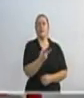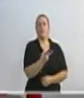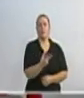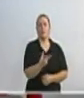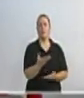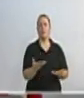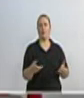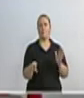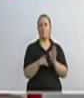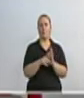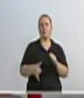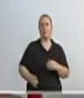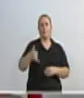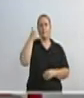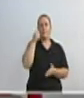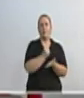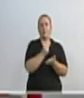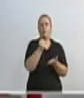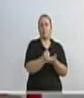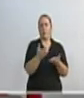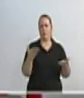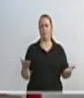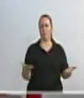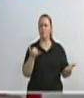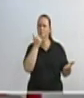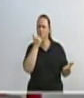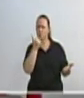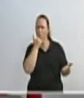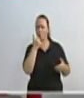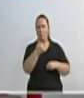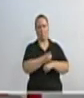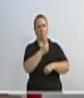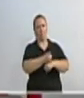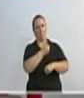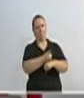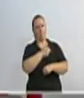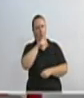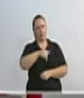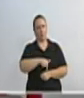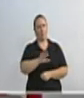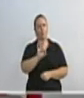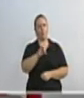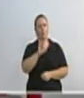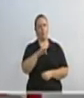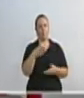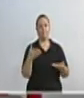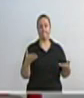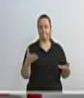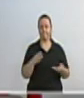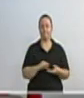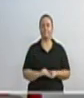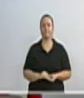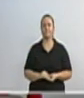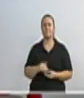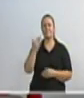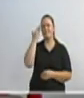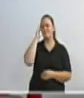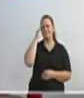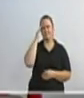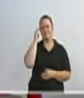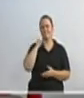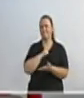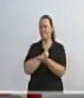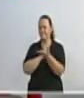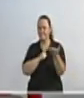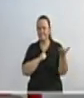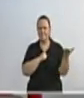para consumidores que estão, desculpem, estão sendo enganados na cidade de Blumenau. Entendam que não é nada pessoal com nenhum